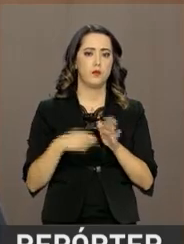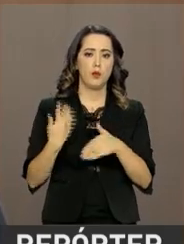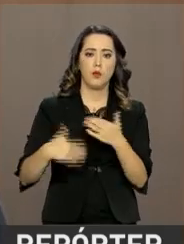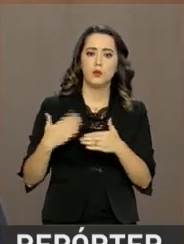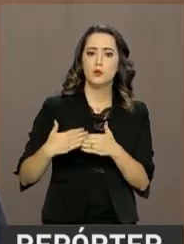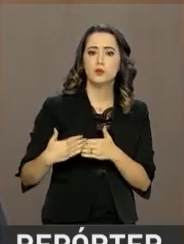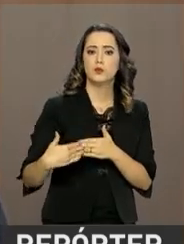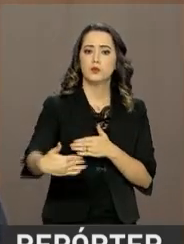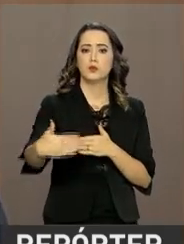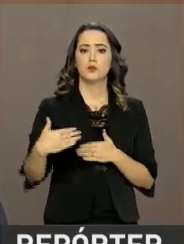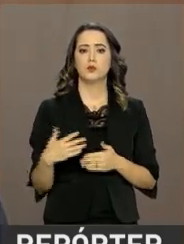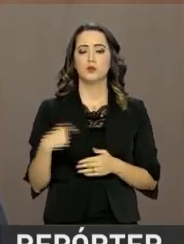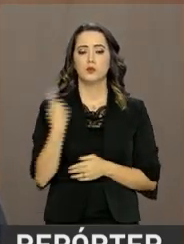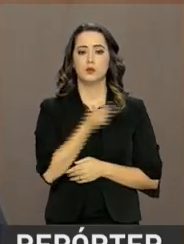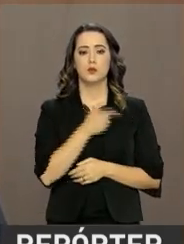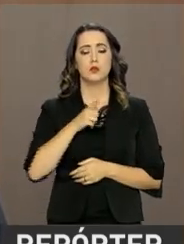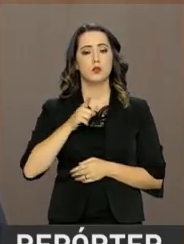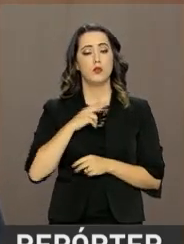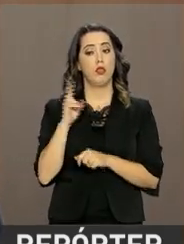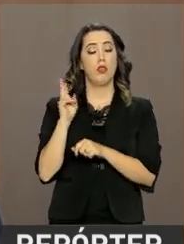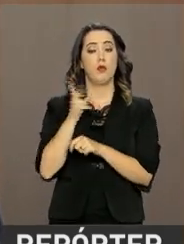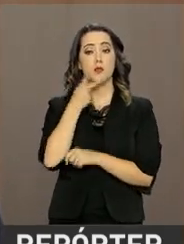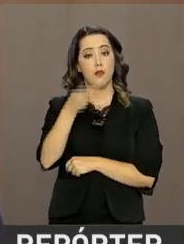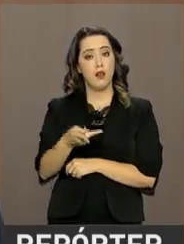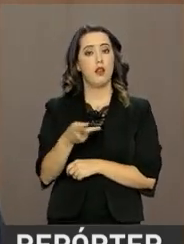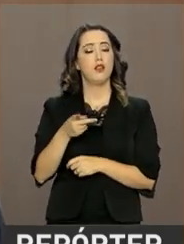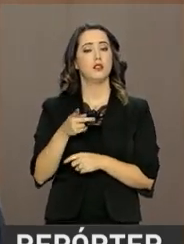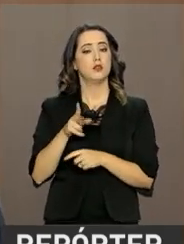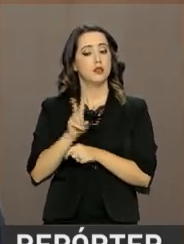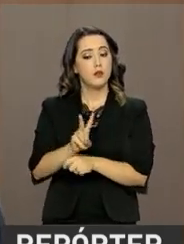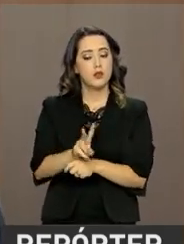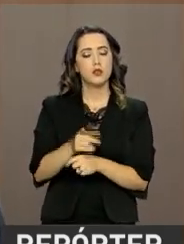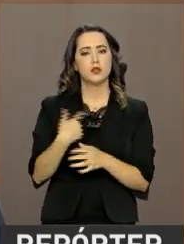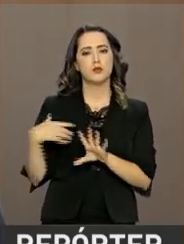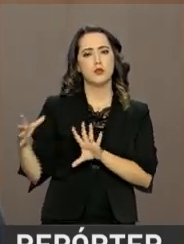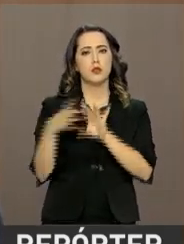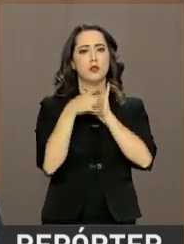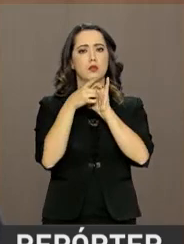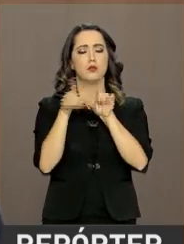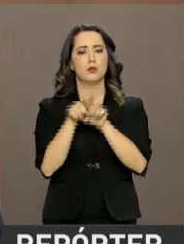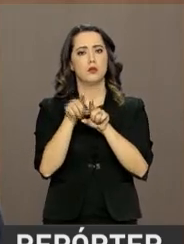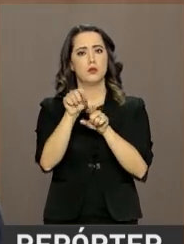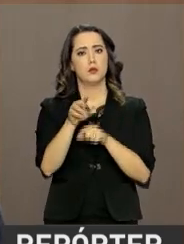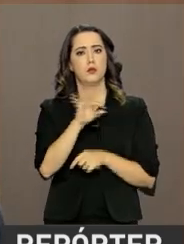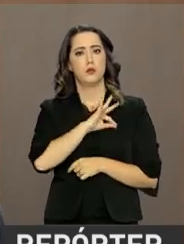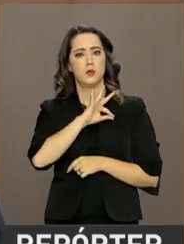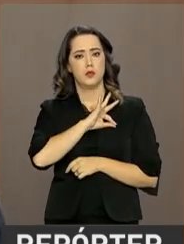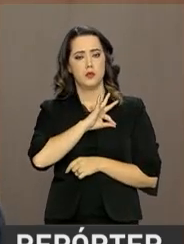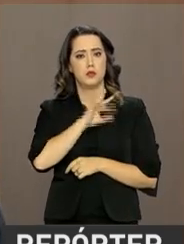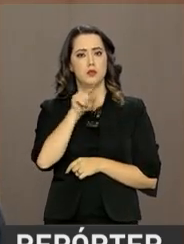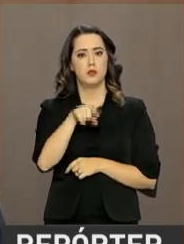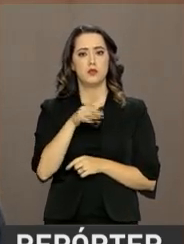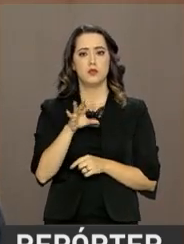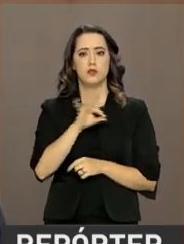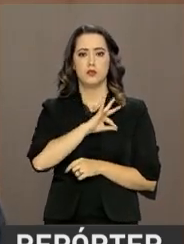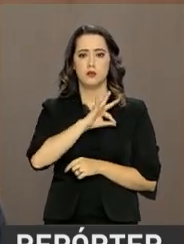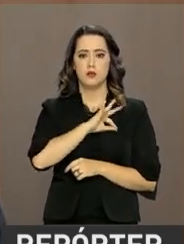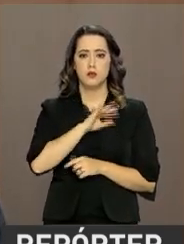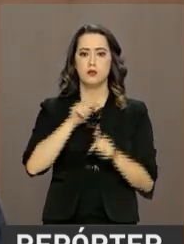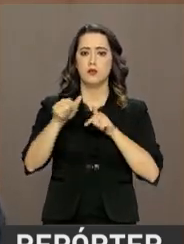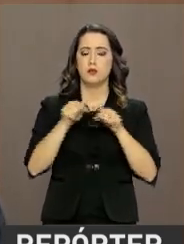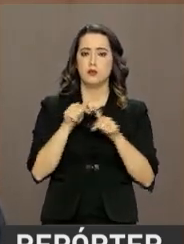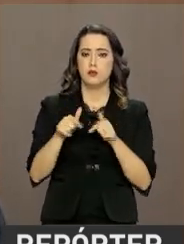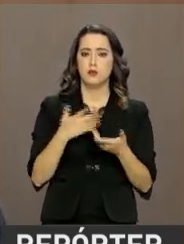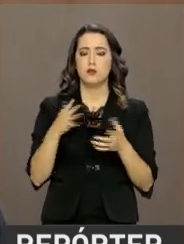avanço naquilo que nós temos defendido que é a integração entre as polícias a integração entre a